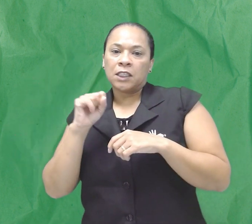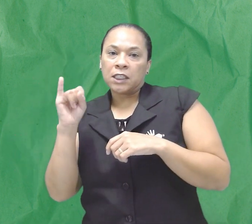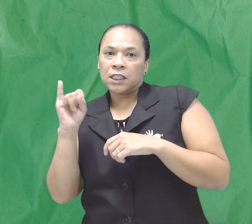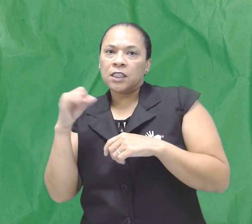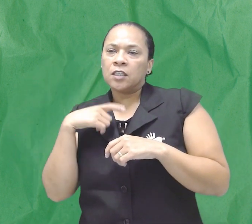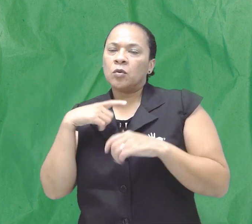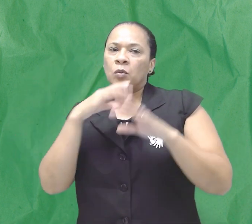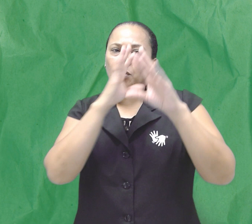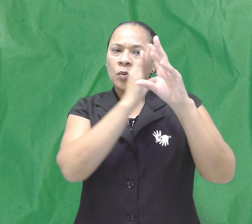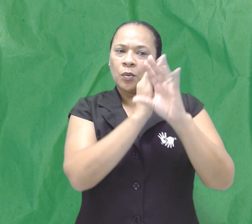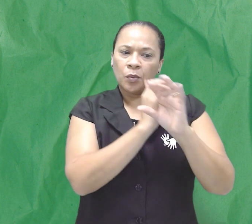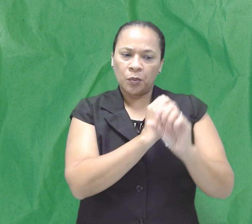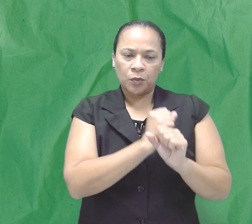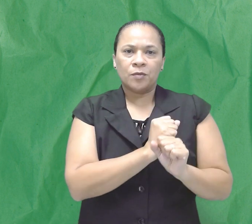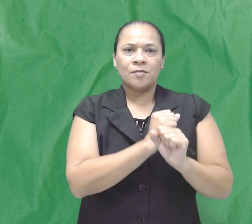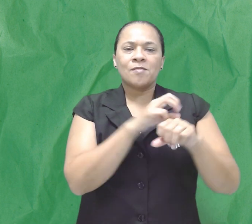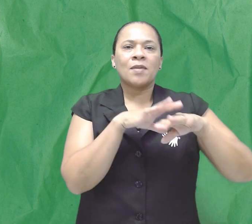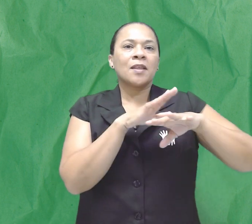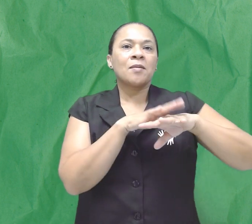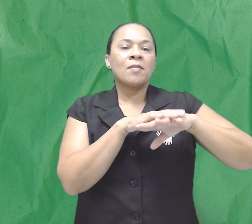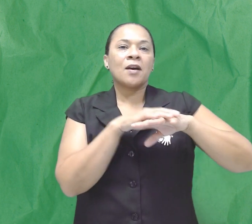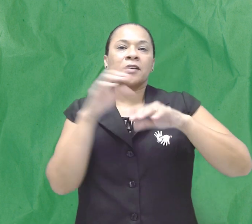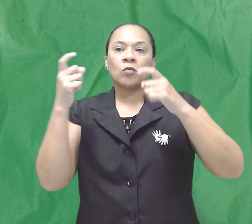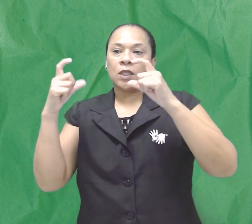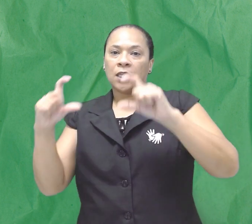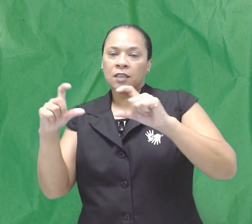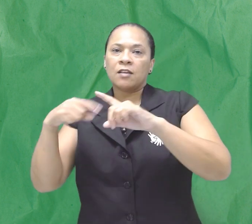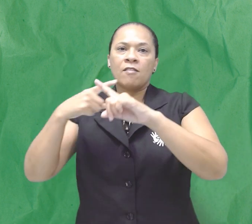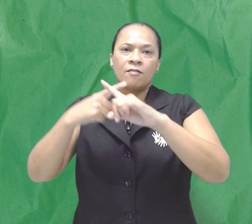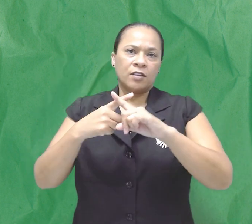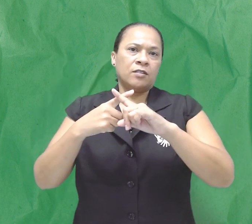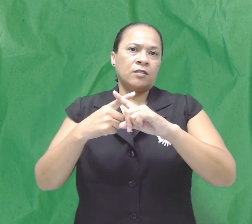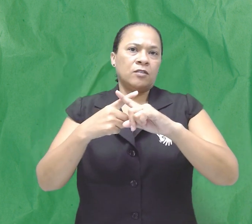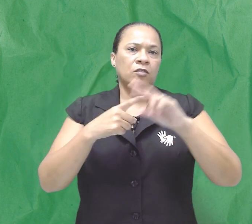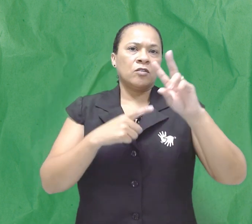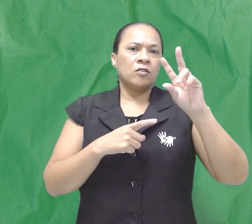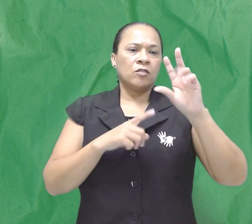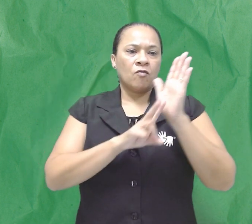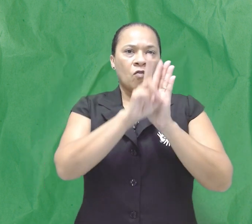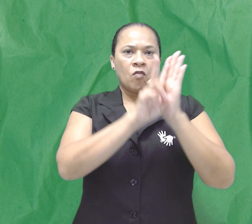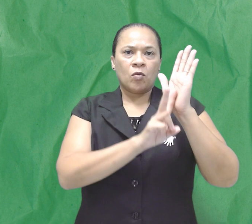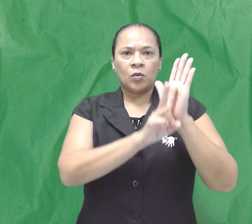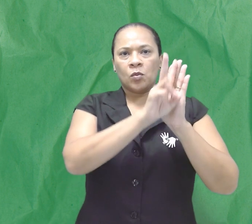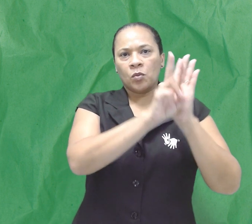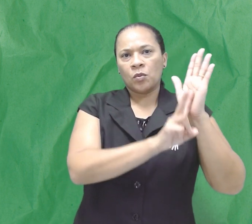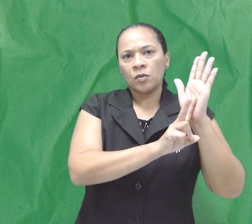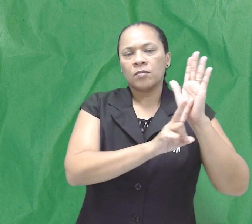né, eu vou chegar na relação matemática que é a concentração vezes volume da